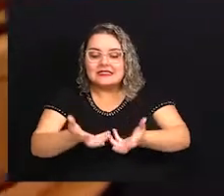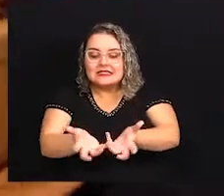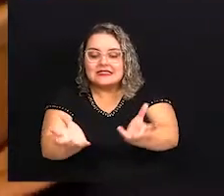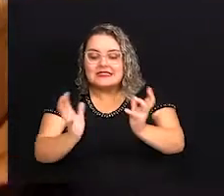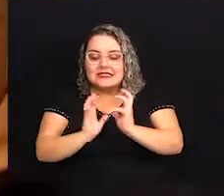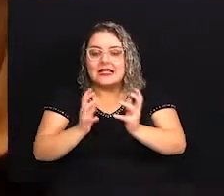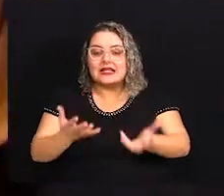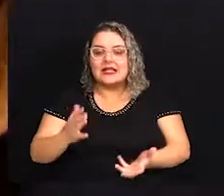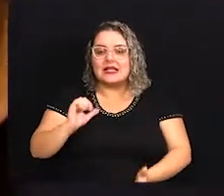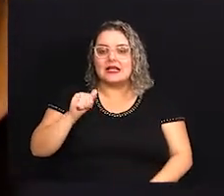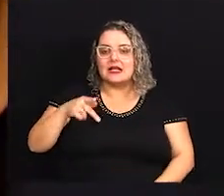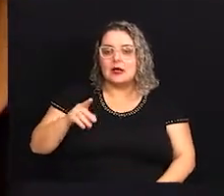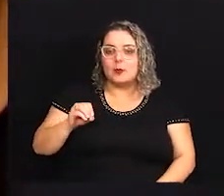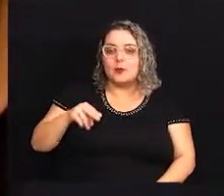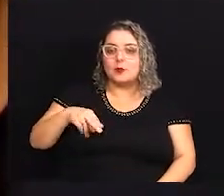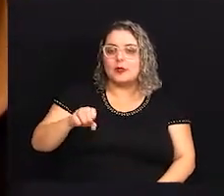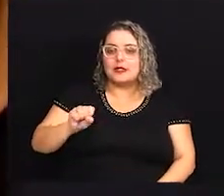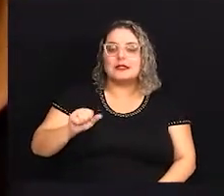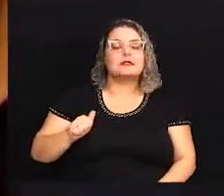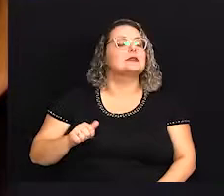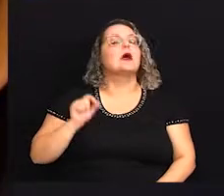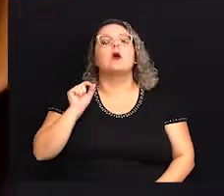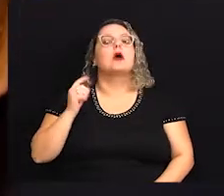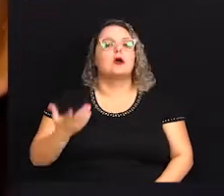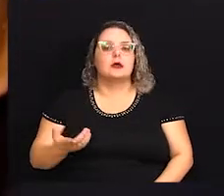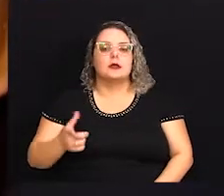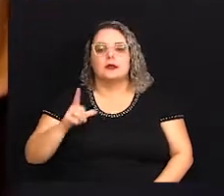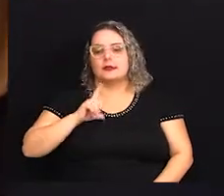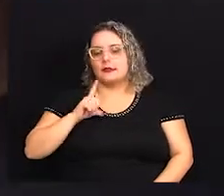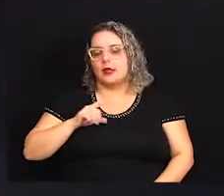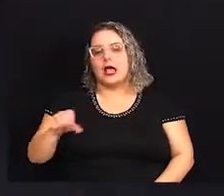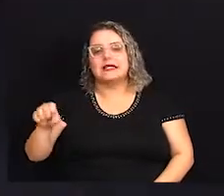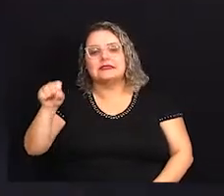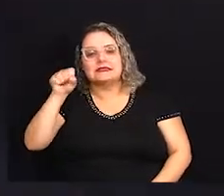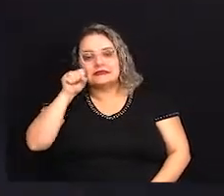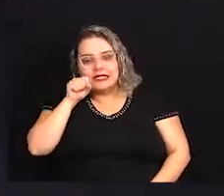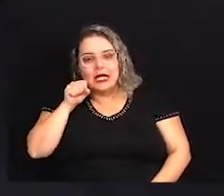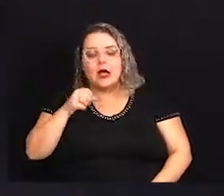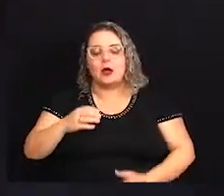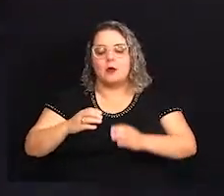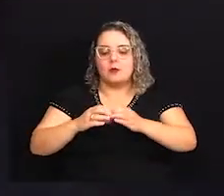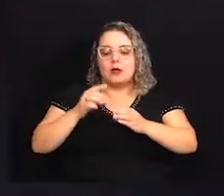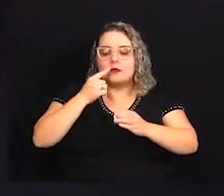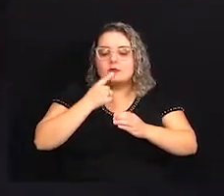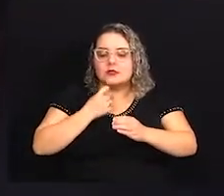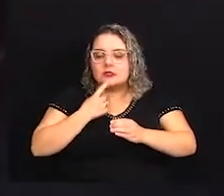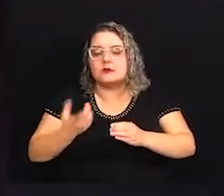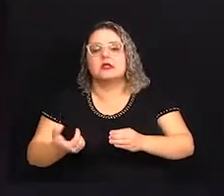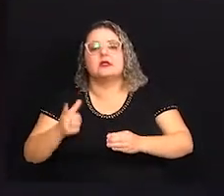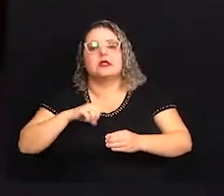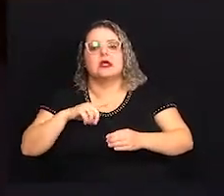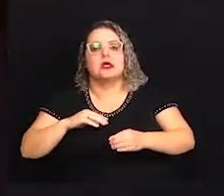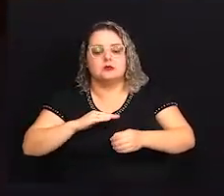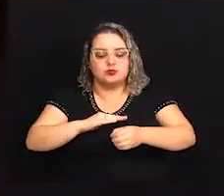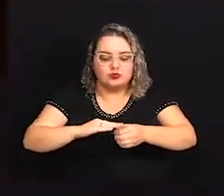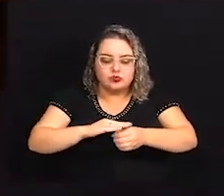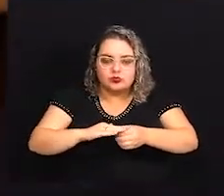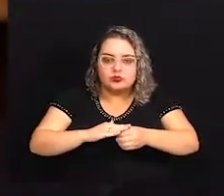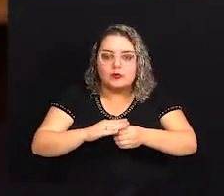que vai nessa salada? Vários ingredientes. Ah. A gente tem cenoura, tem beterraba, tem o pepino,